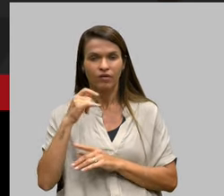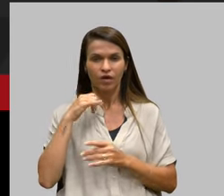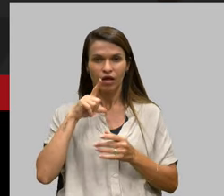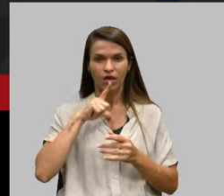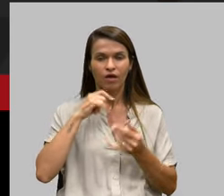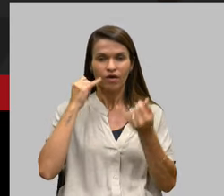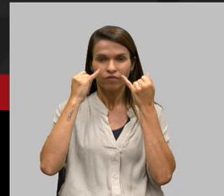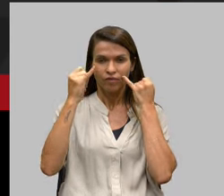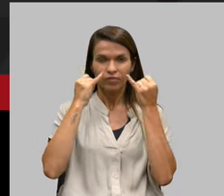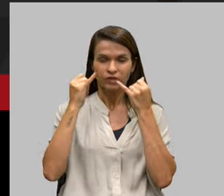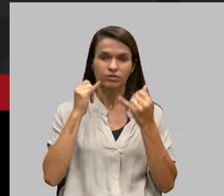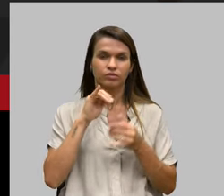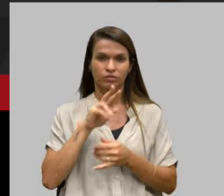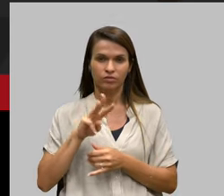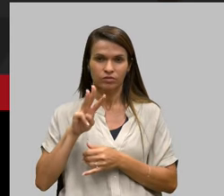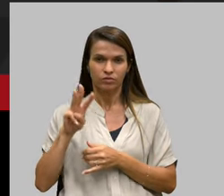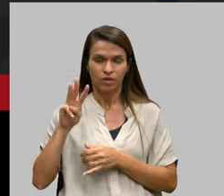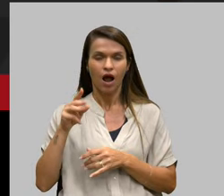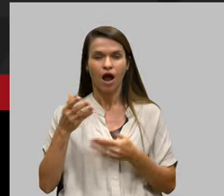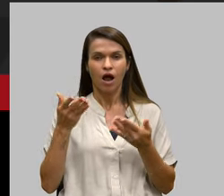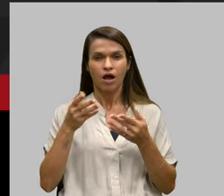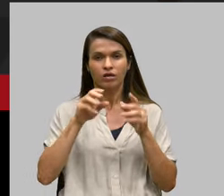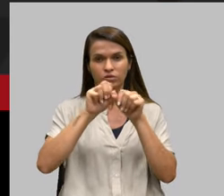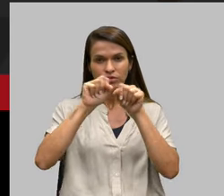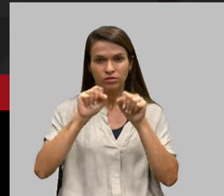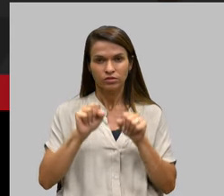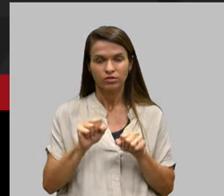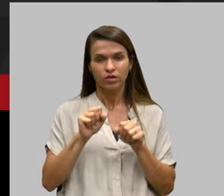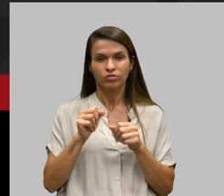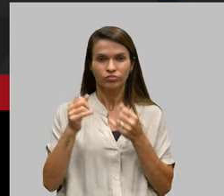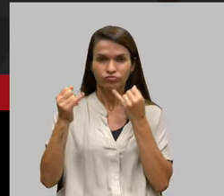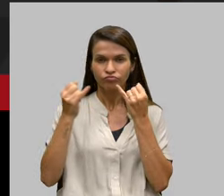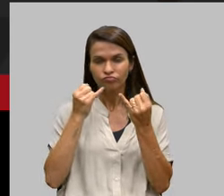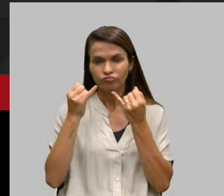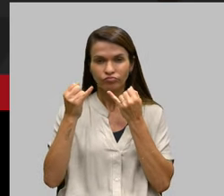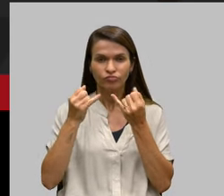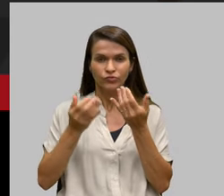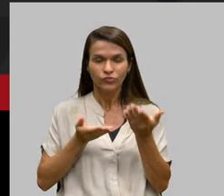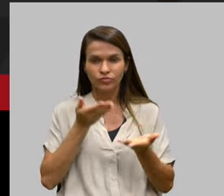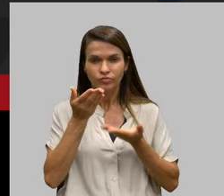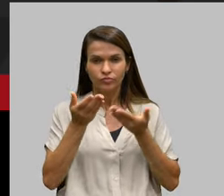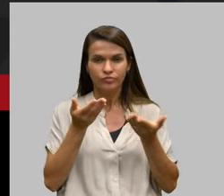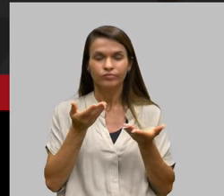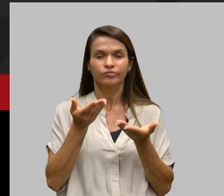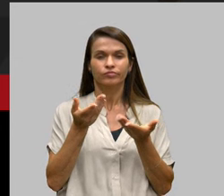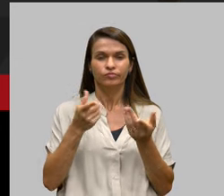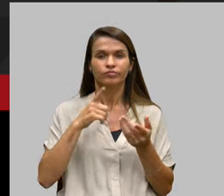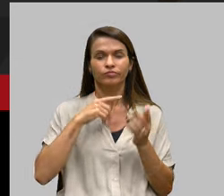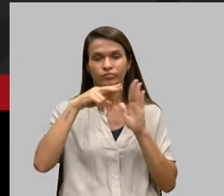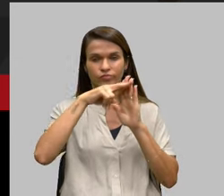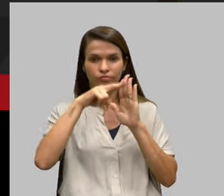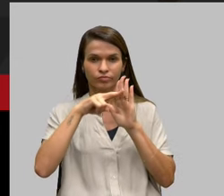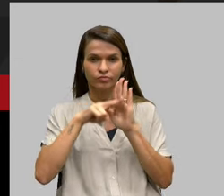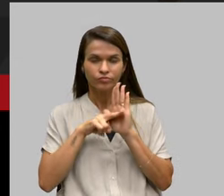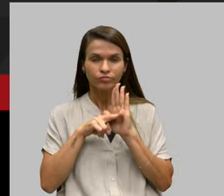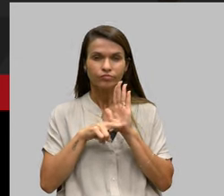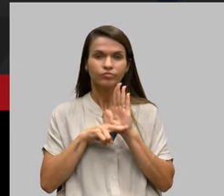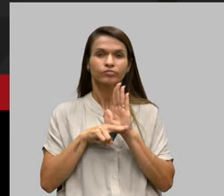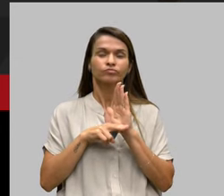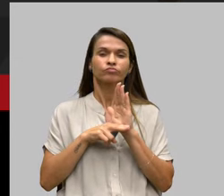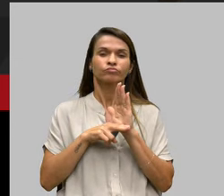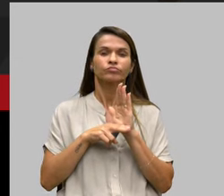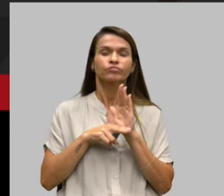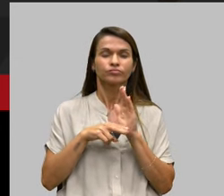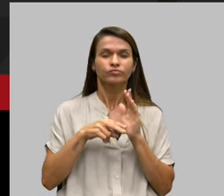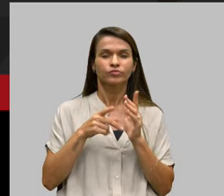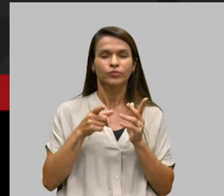social Aí temos nosso sistema que é de interlocução de atendimento com vocês que a gente recebe as normas e atende vocês que né os regimes